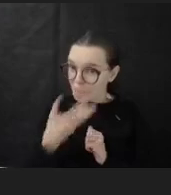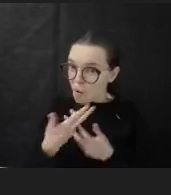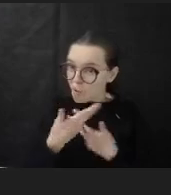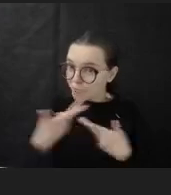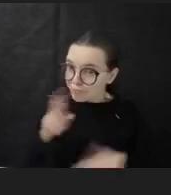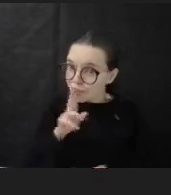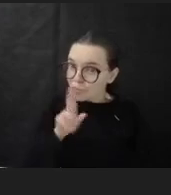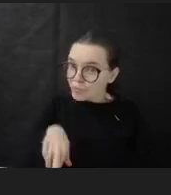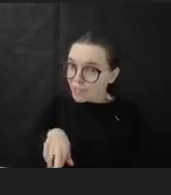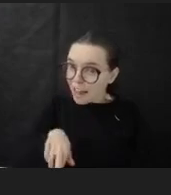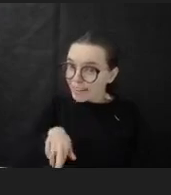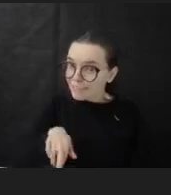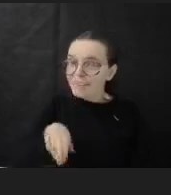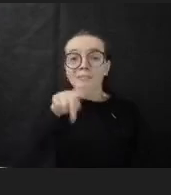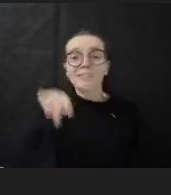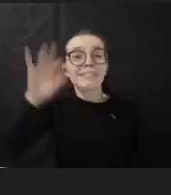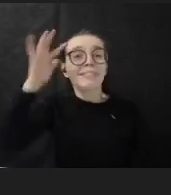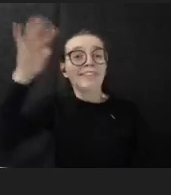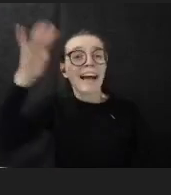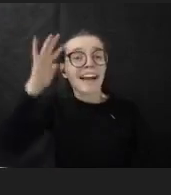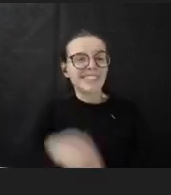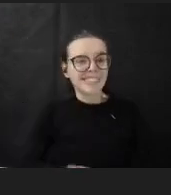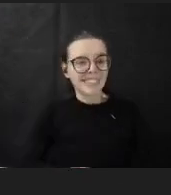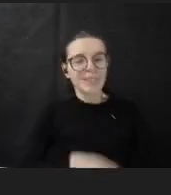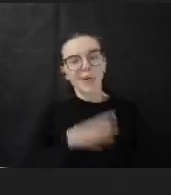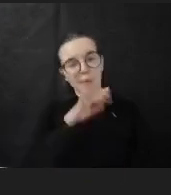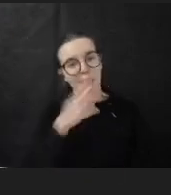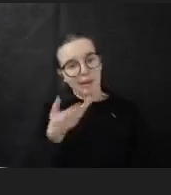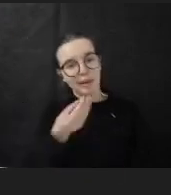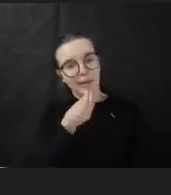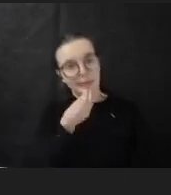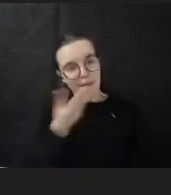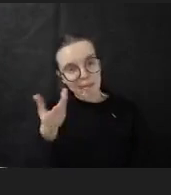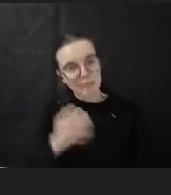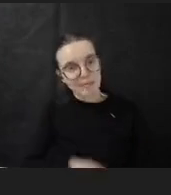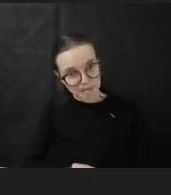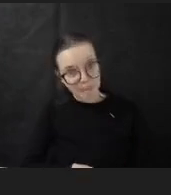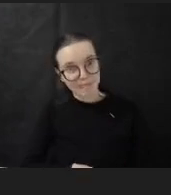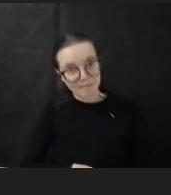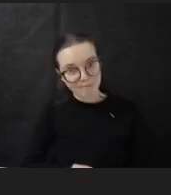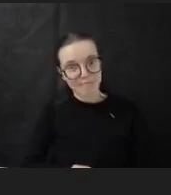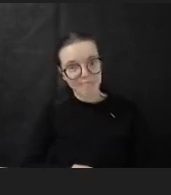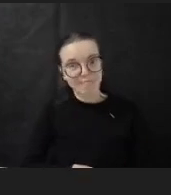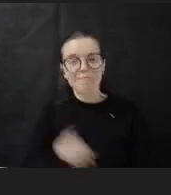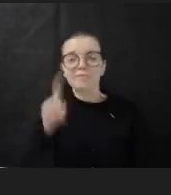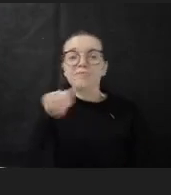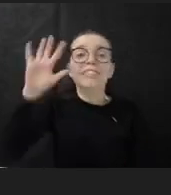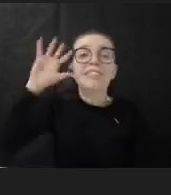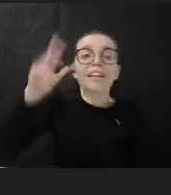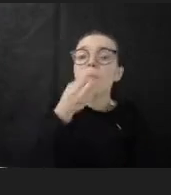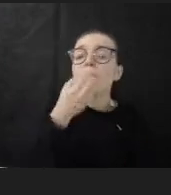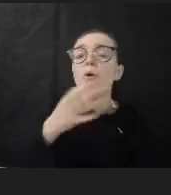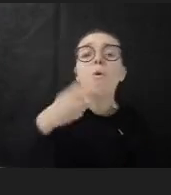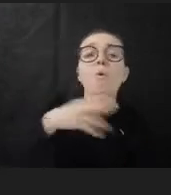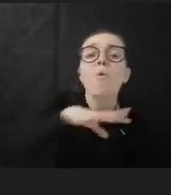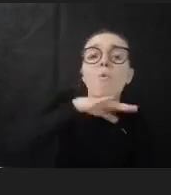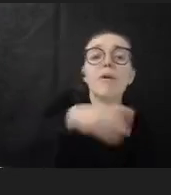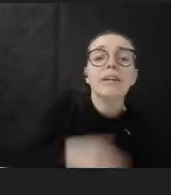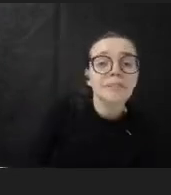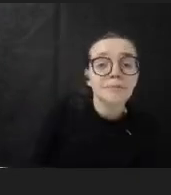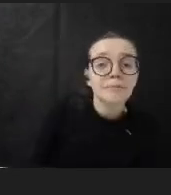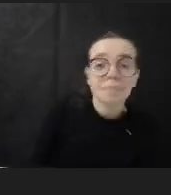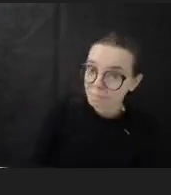que vocês acham? Vai dar ruim, né? Ruim? Bom, o que vocês acham? Bom, eu,